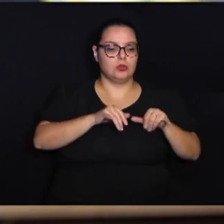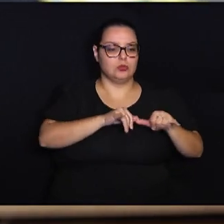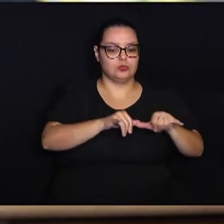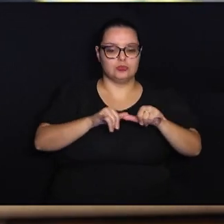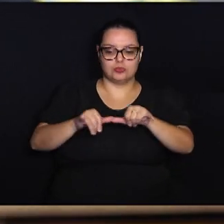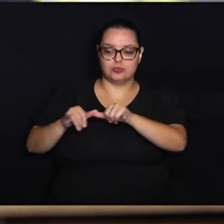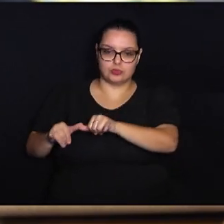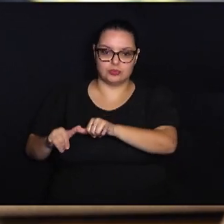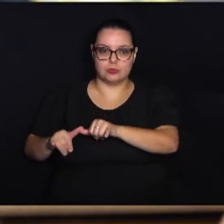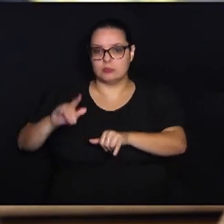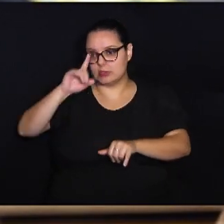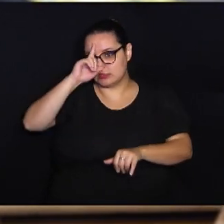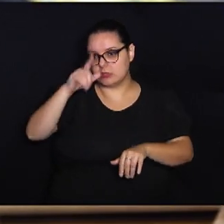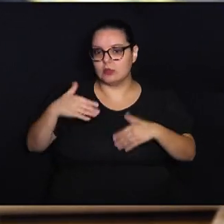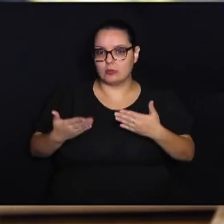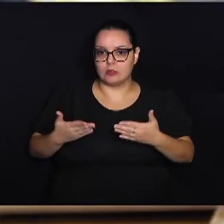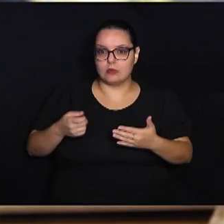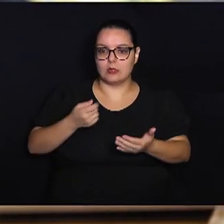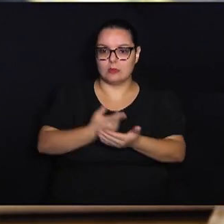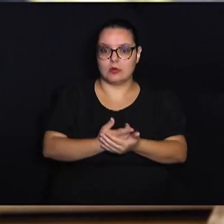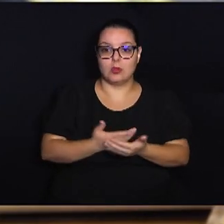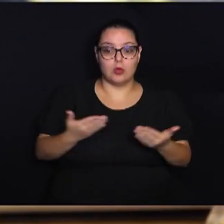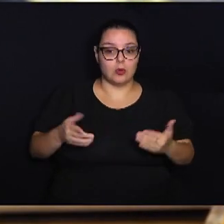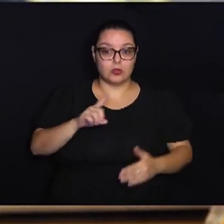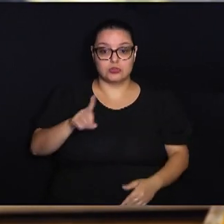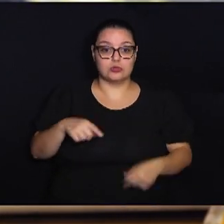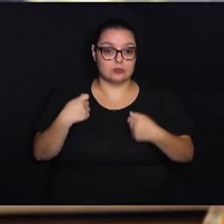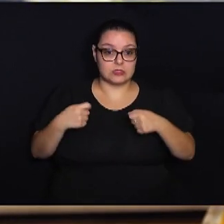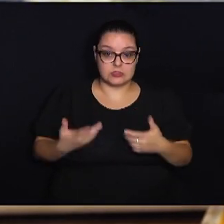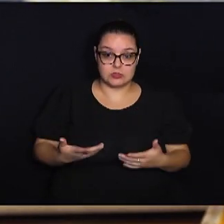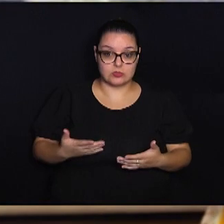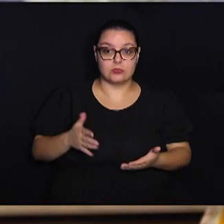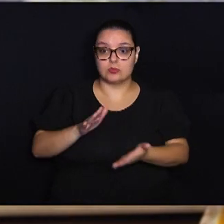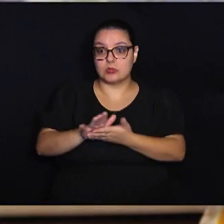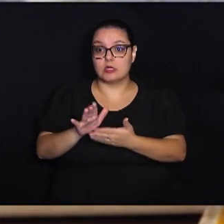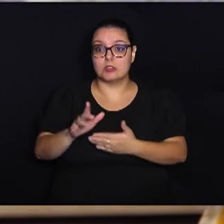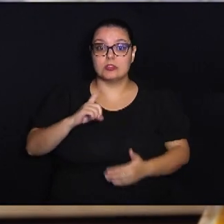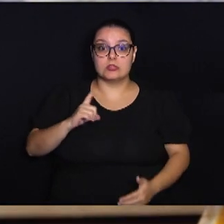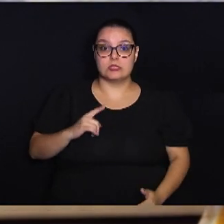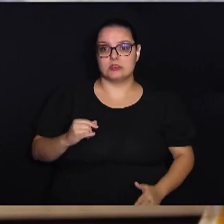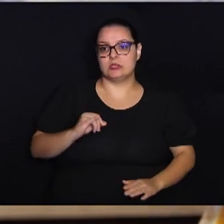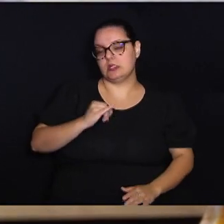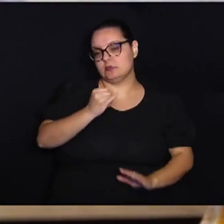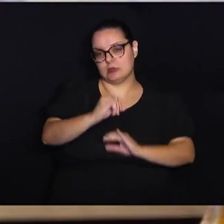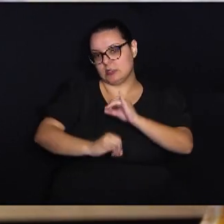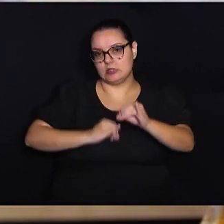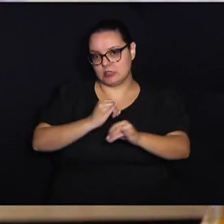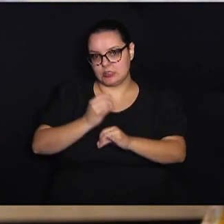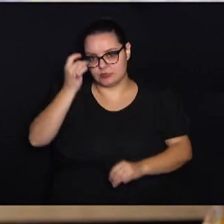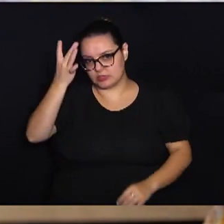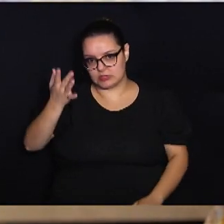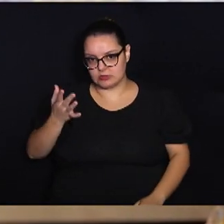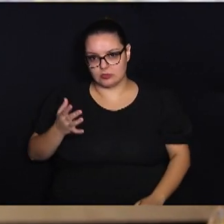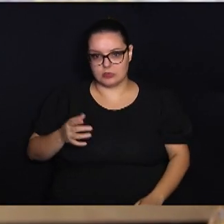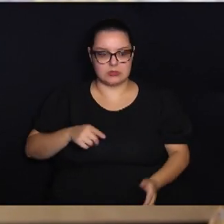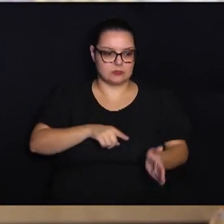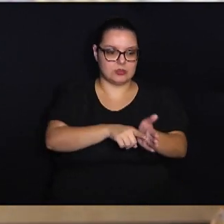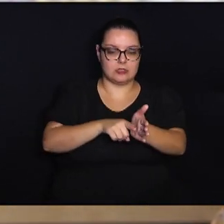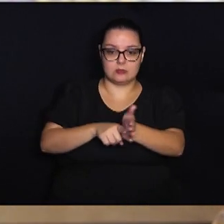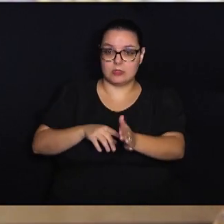Brasil depende tanto de fatores externos quanto de fatores internos. Então, quando fica